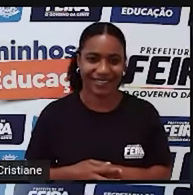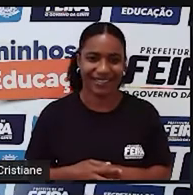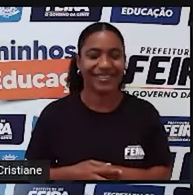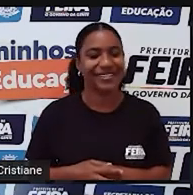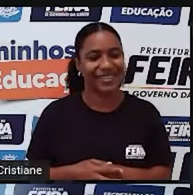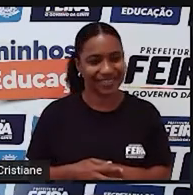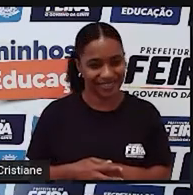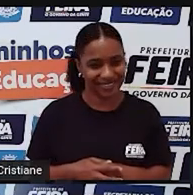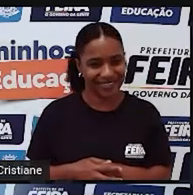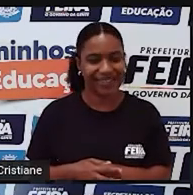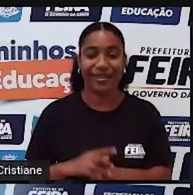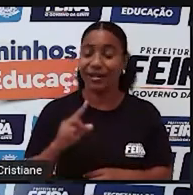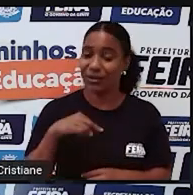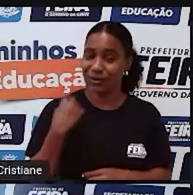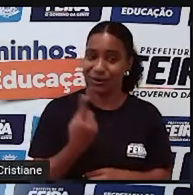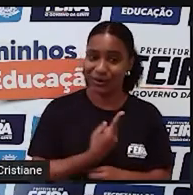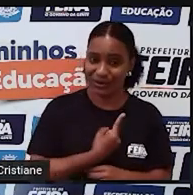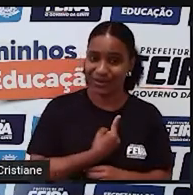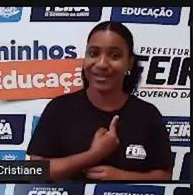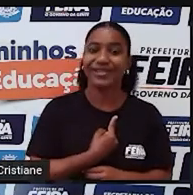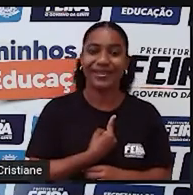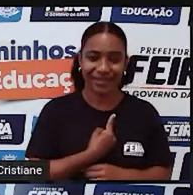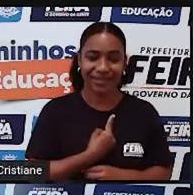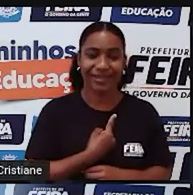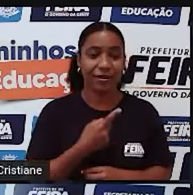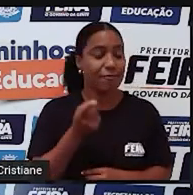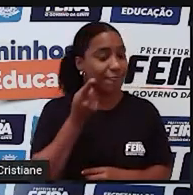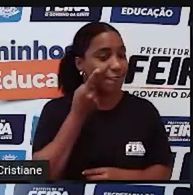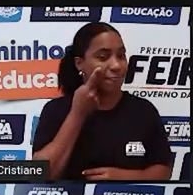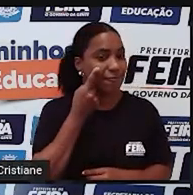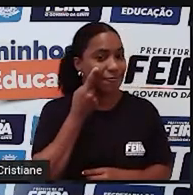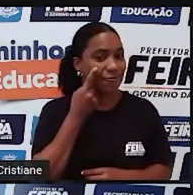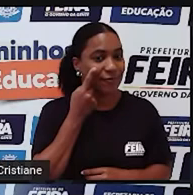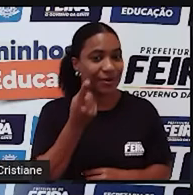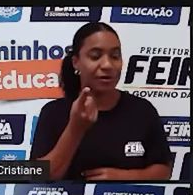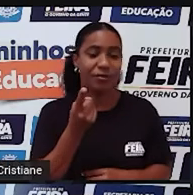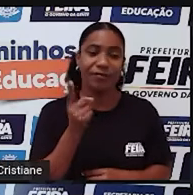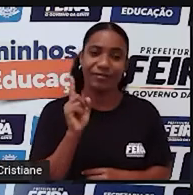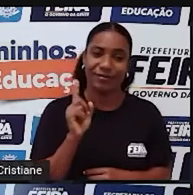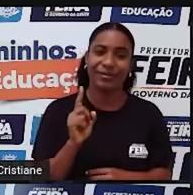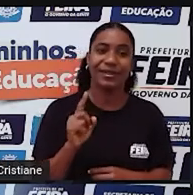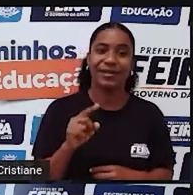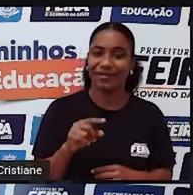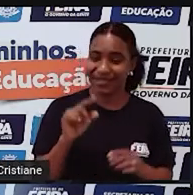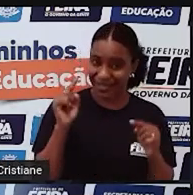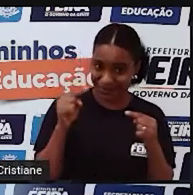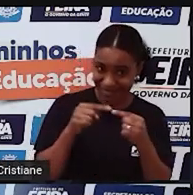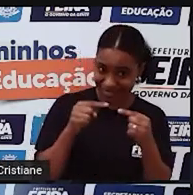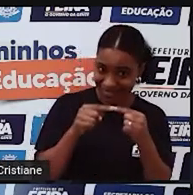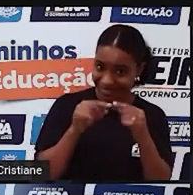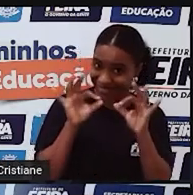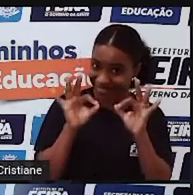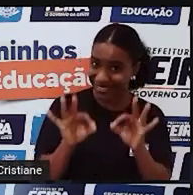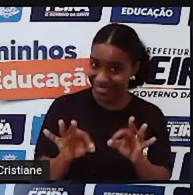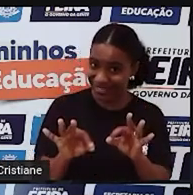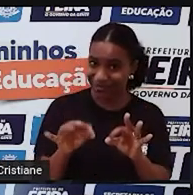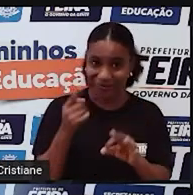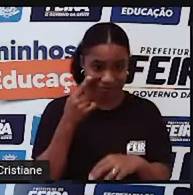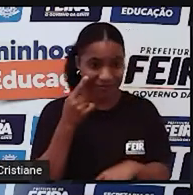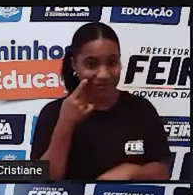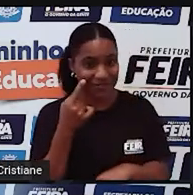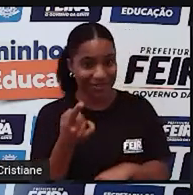greetings. Então, nós vamos fazer como uma espécie de acertar as saudações.